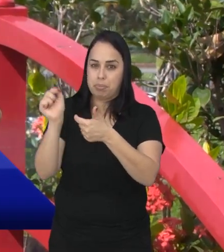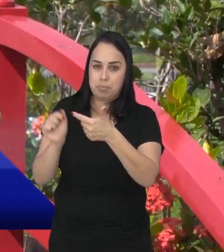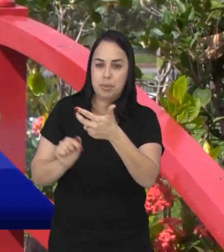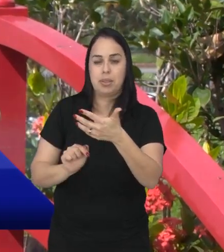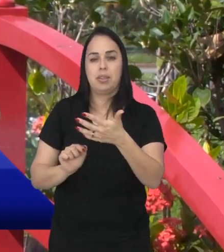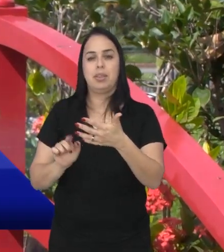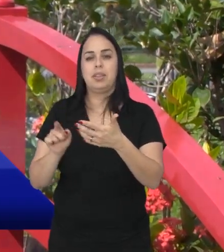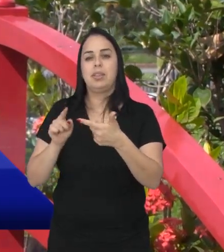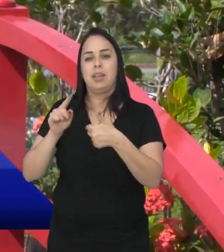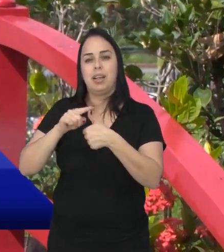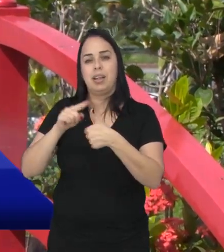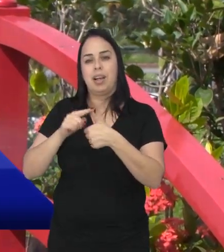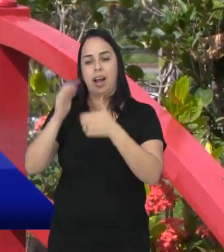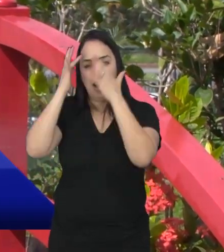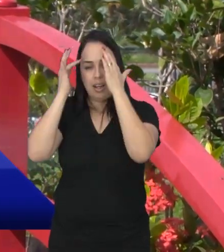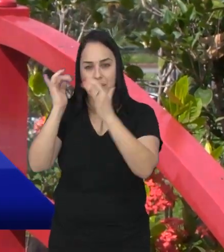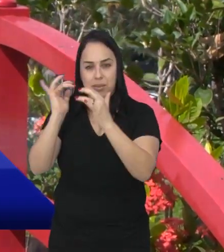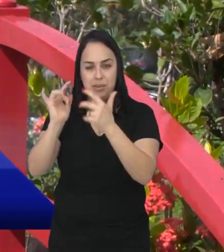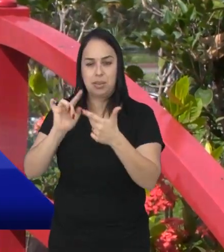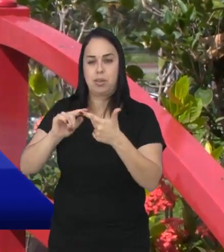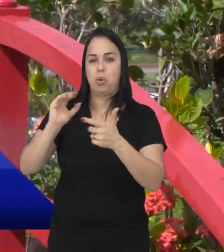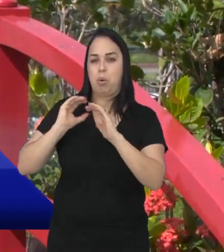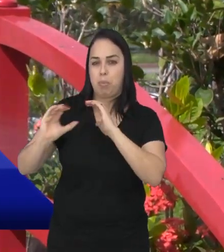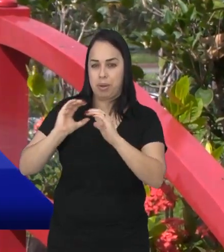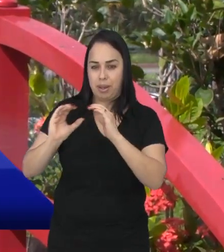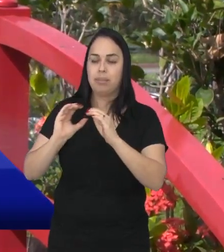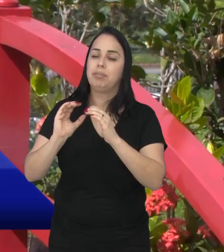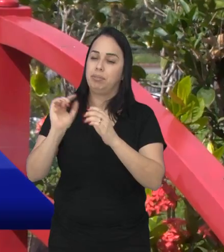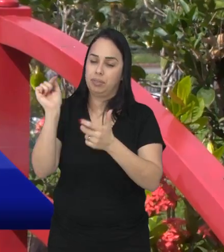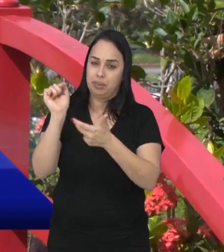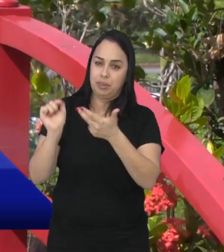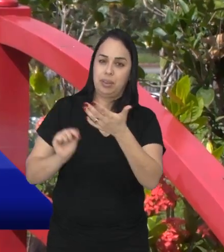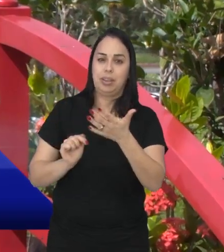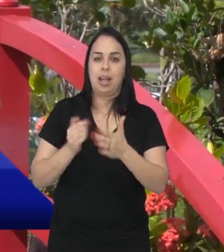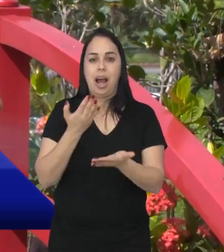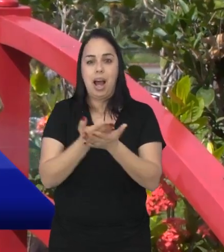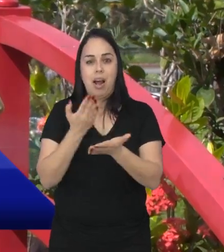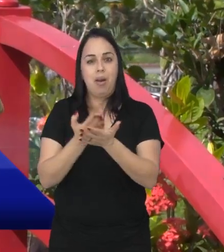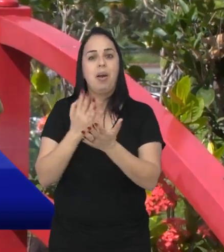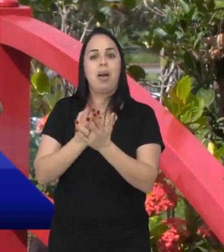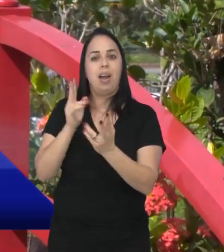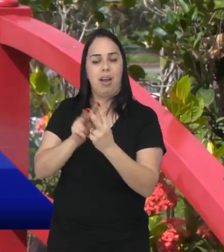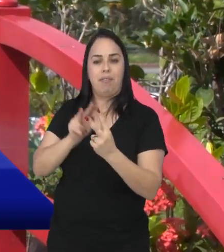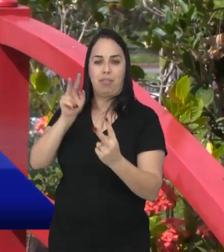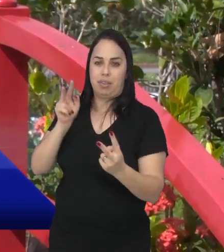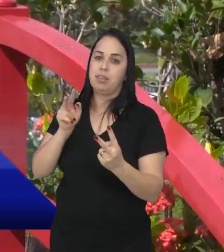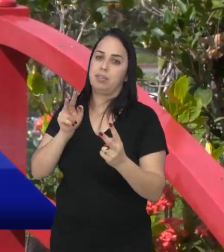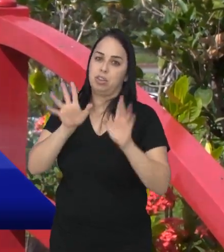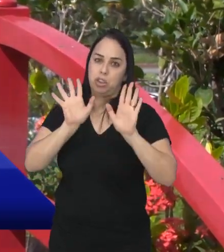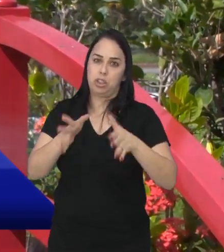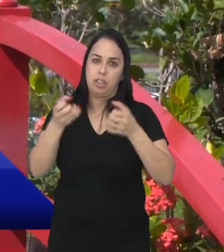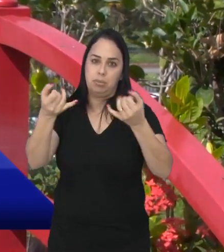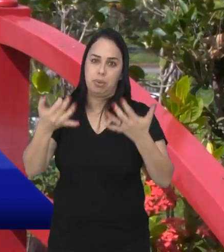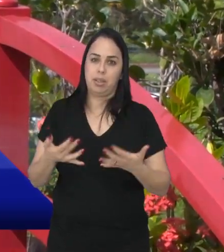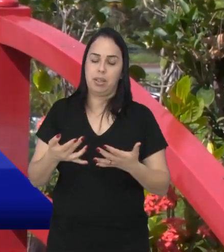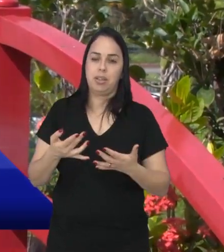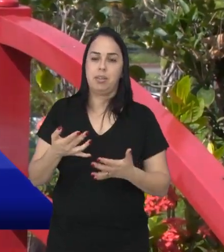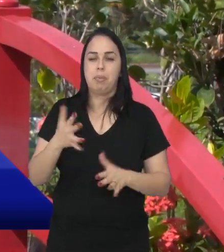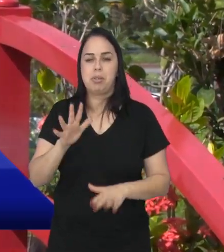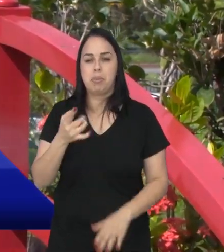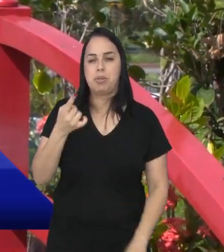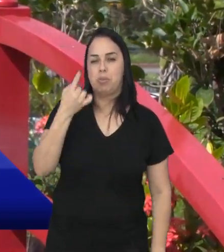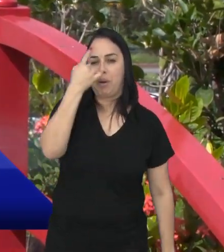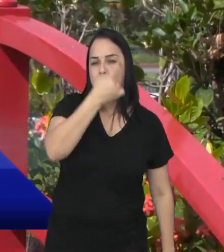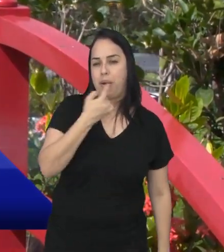projeto profissional raciocínio lógico e comunicação essas aulas são feitas online como a gente disse viu